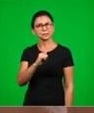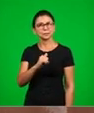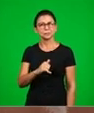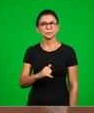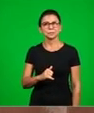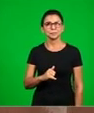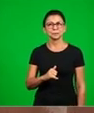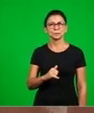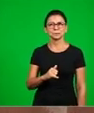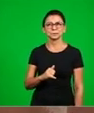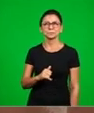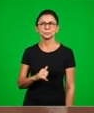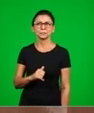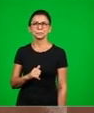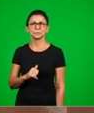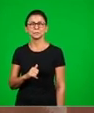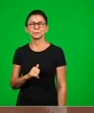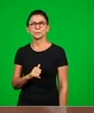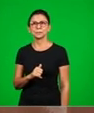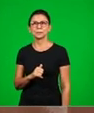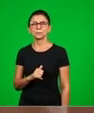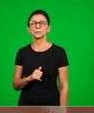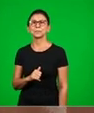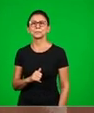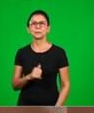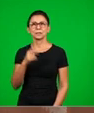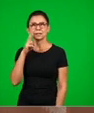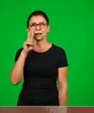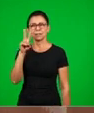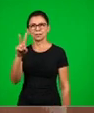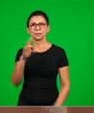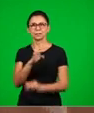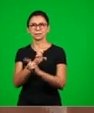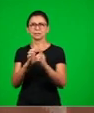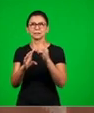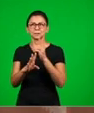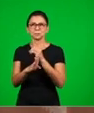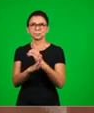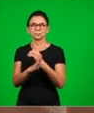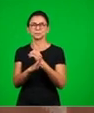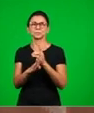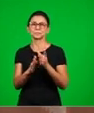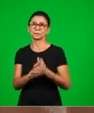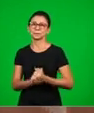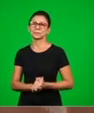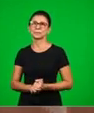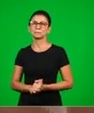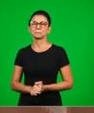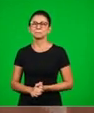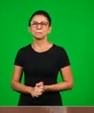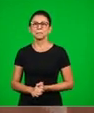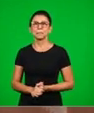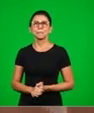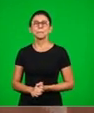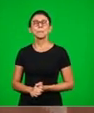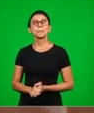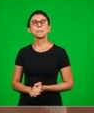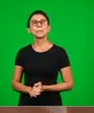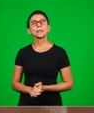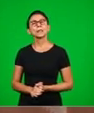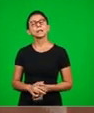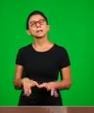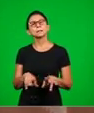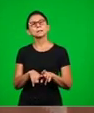você está assistindo à Escola Bíblica Dominical. Eu creio que alguém vai passar para você. E tinham outras